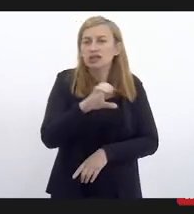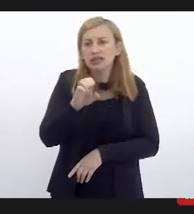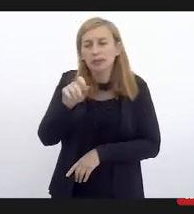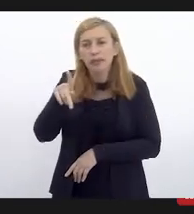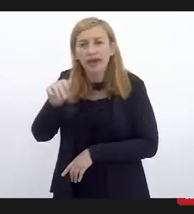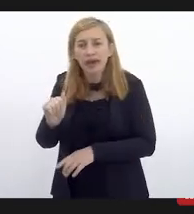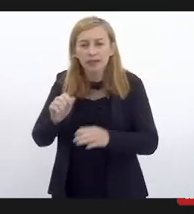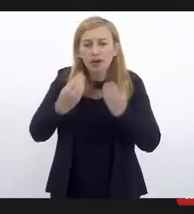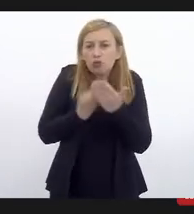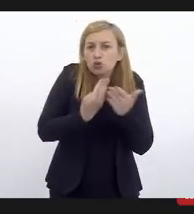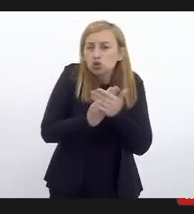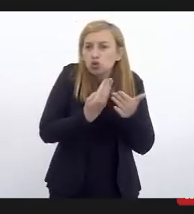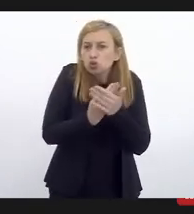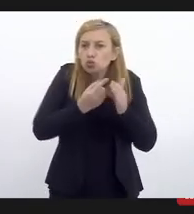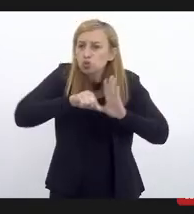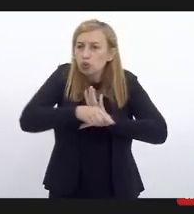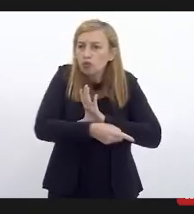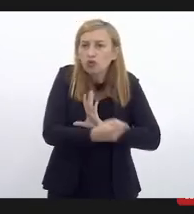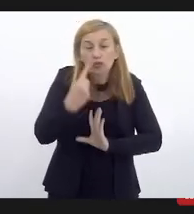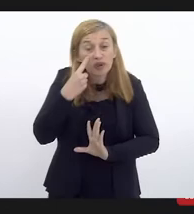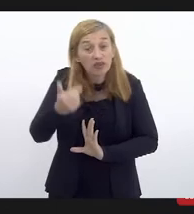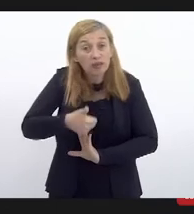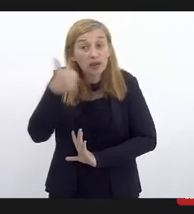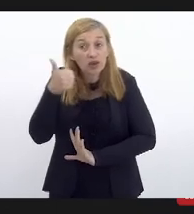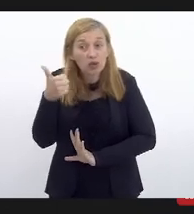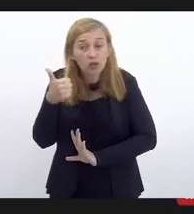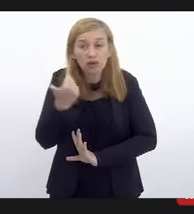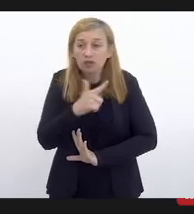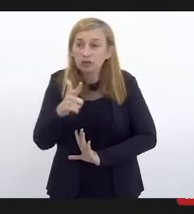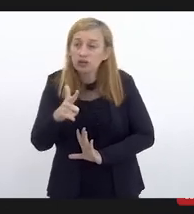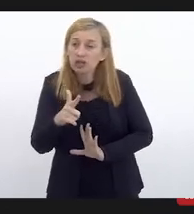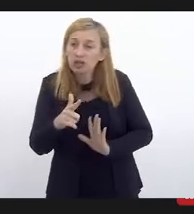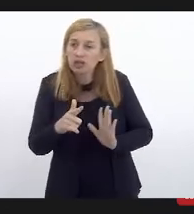para garantir que não tenha algum impacto nesse sentido.